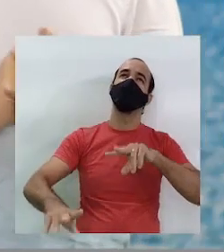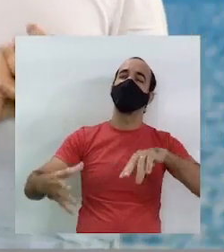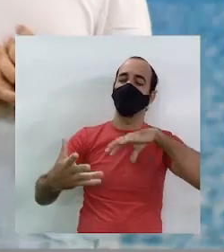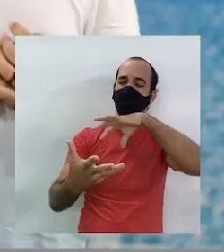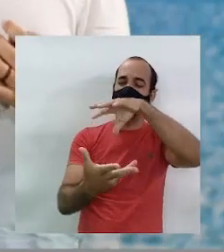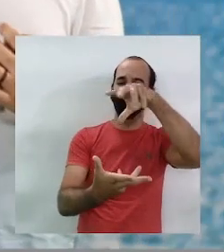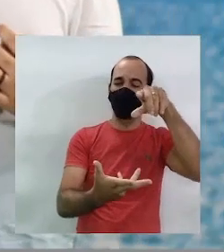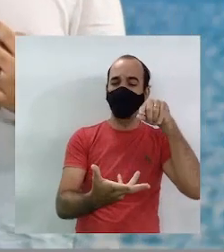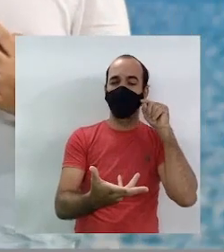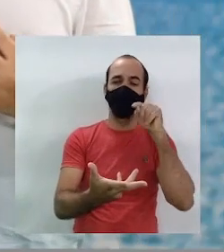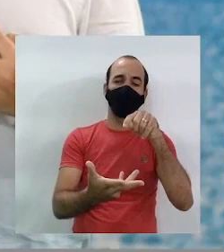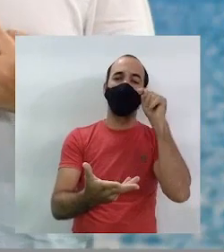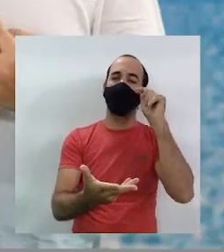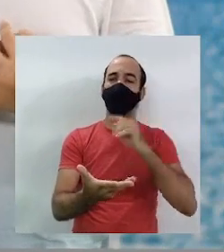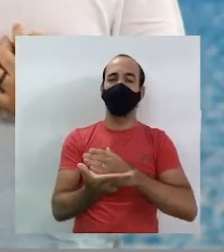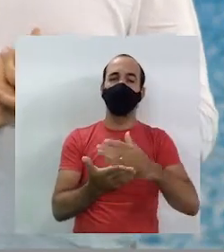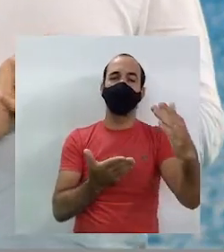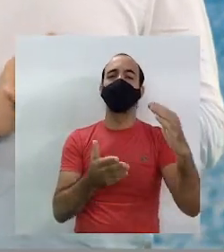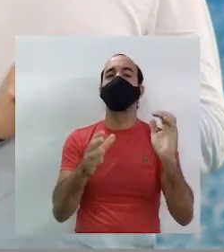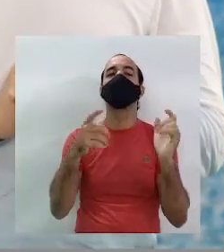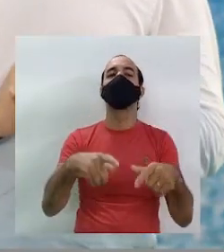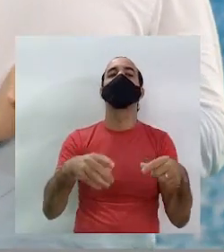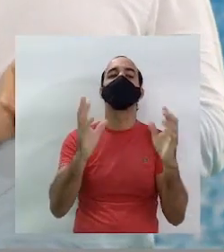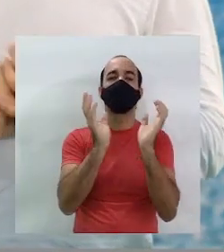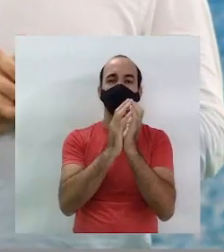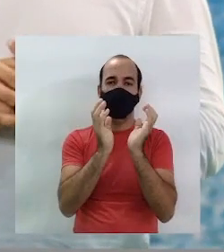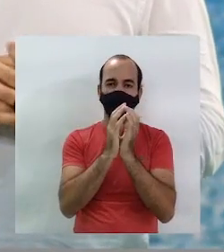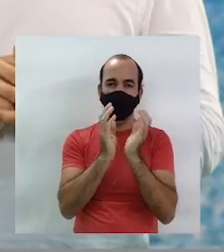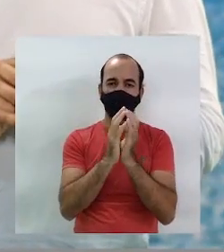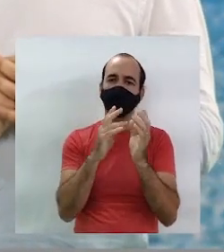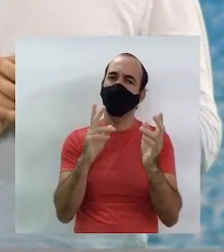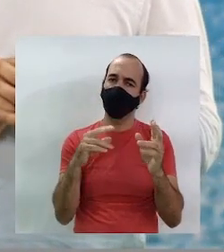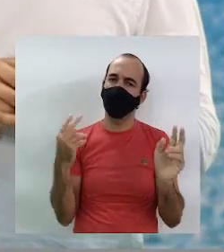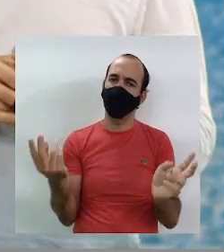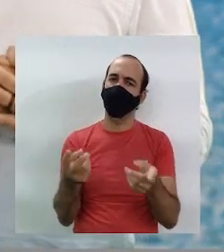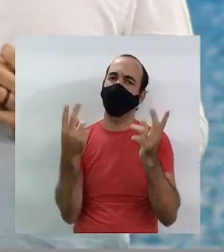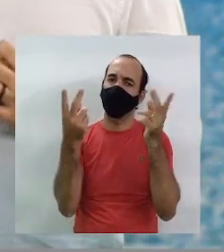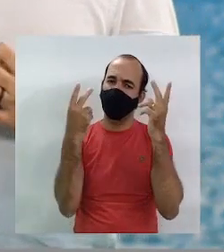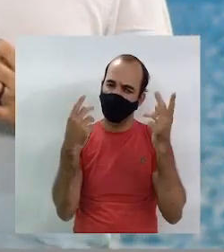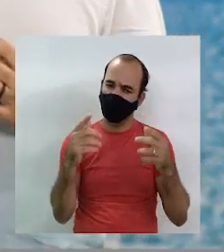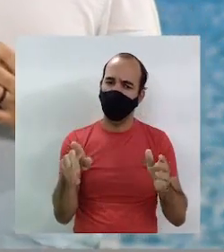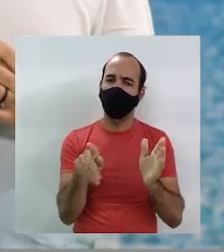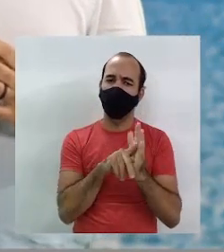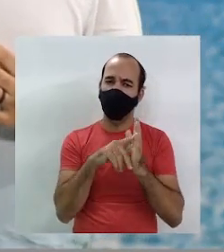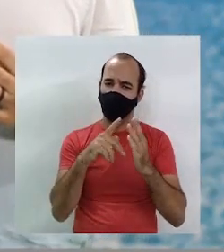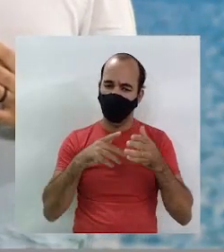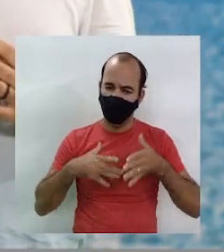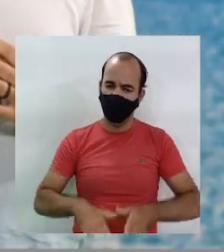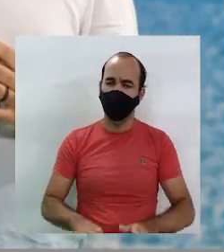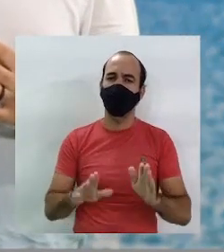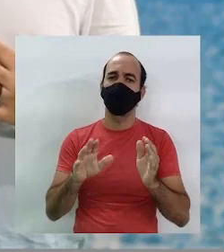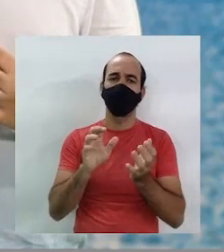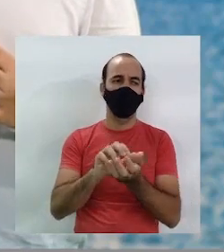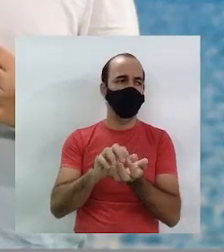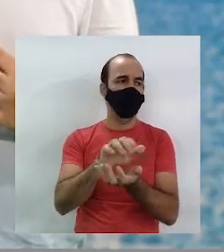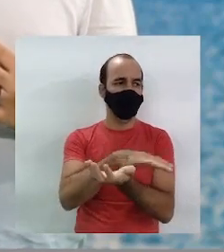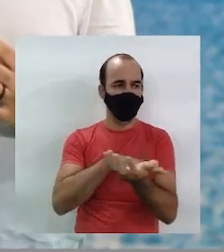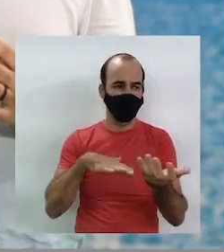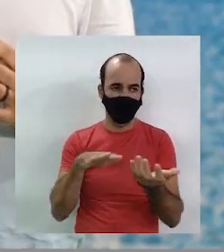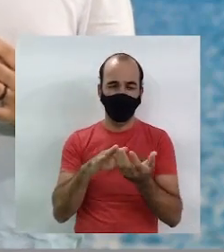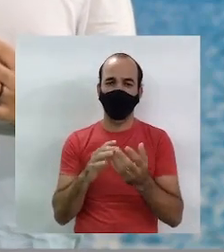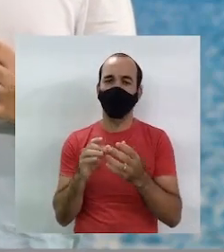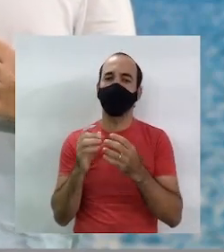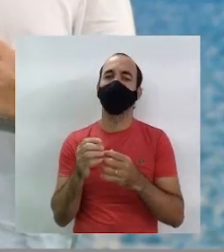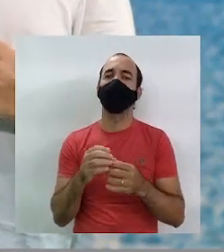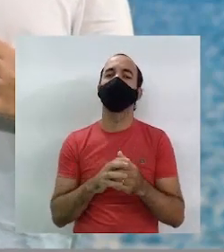Isso. Então é essa questão da valorização do que é nosso, da nossa terra, não é isso? E prosseguindo aqui, nós temos